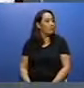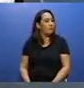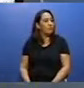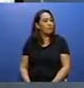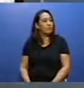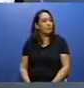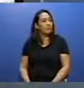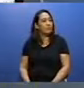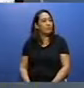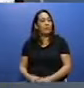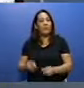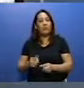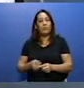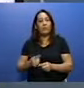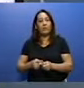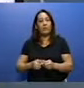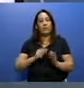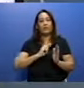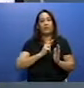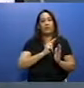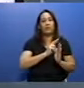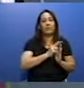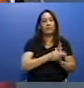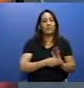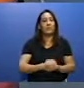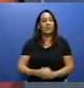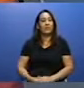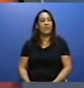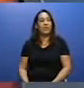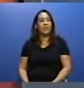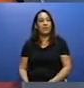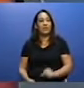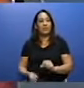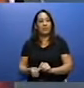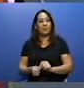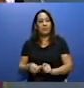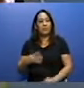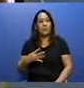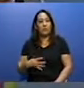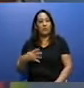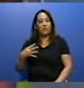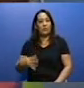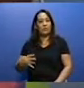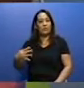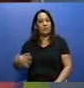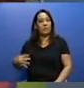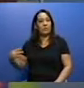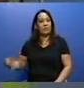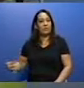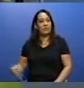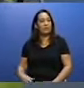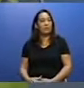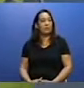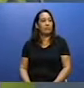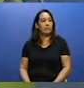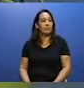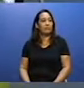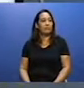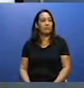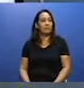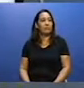o motivo é formado por 4 elementos. Olha só. A